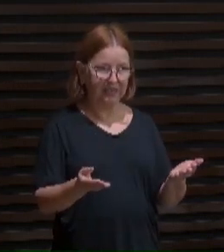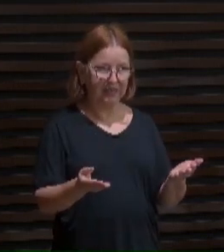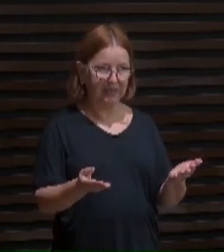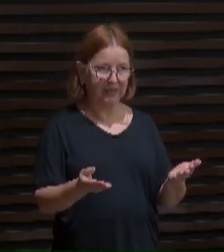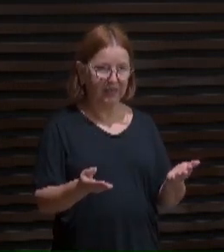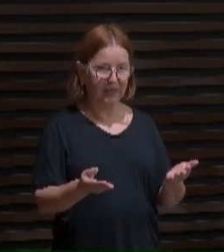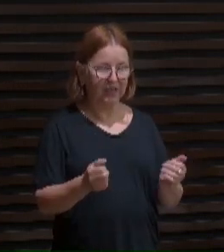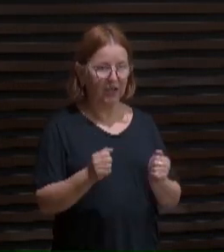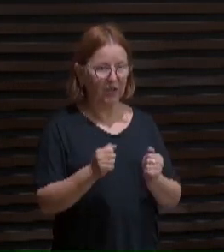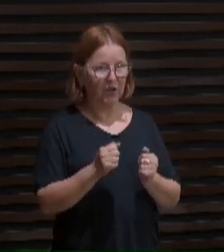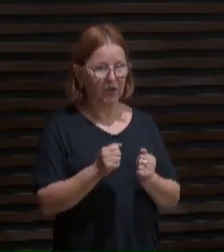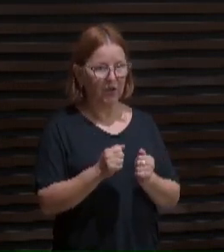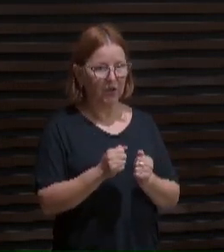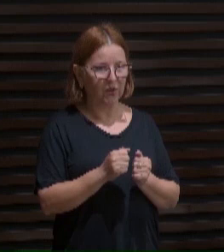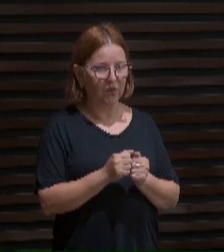raciocínios